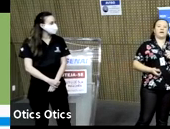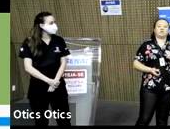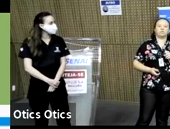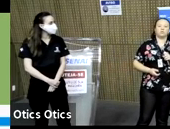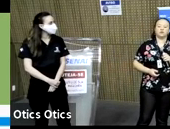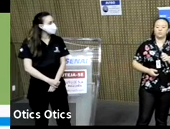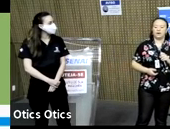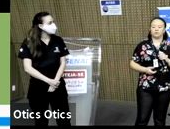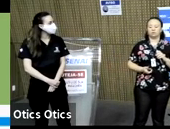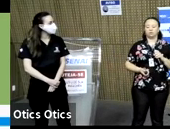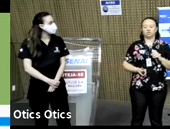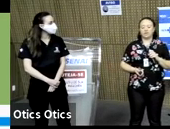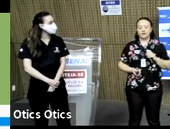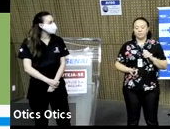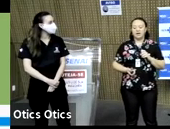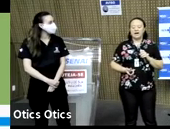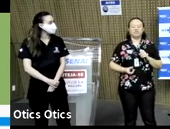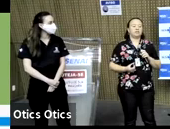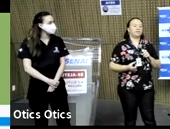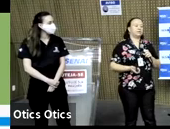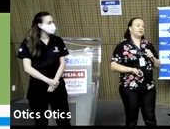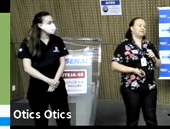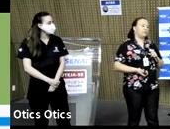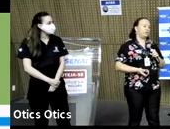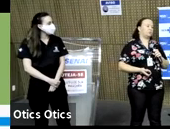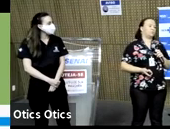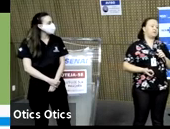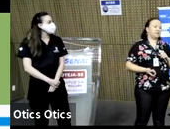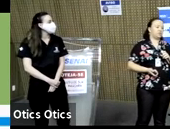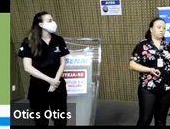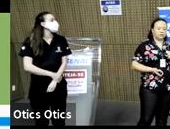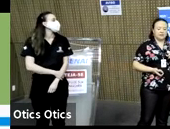CISREG médico quanto para a odontologia, a gente tenta fortalecer o vínculo